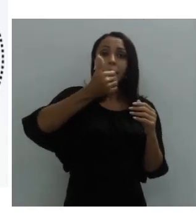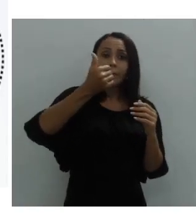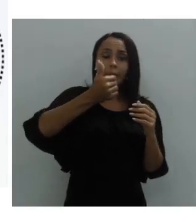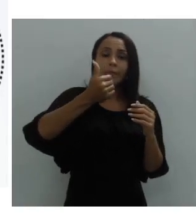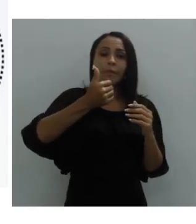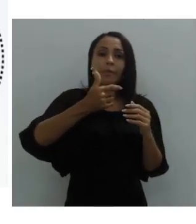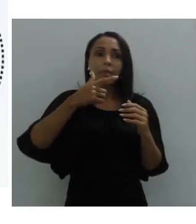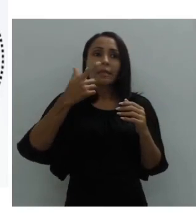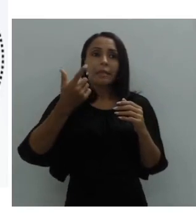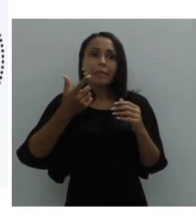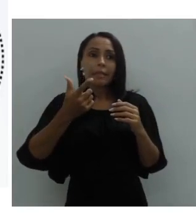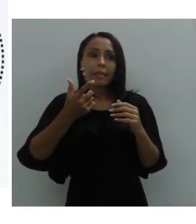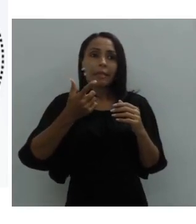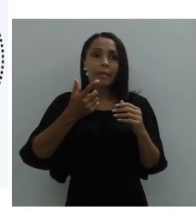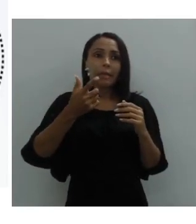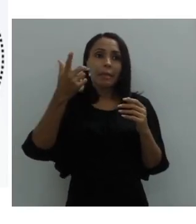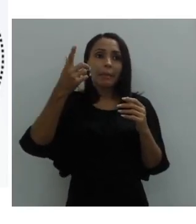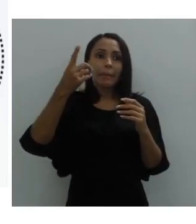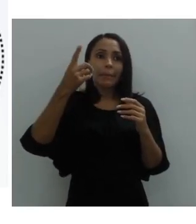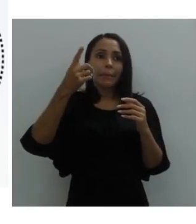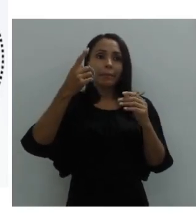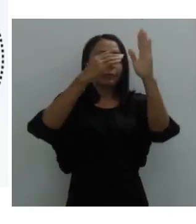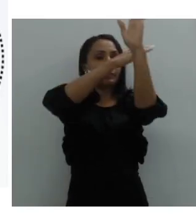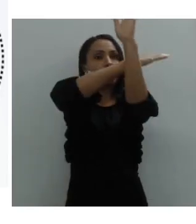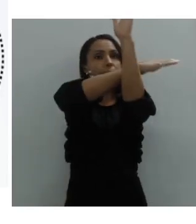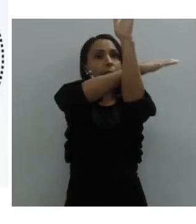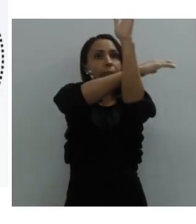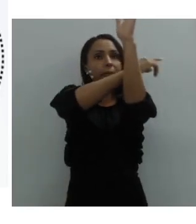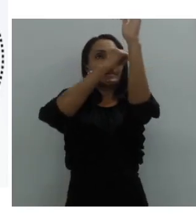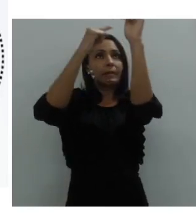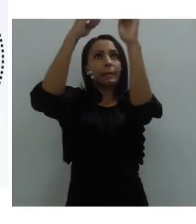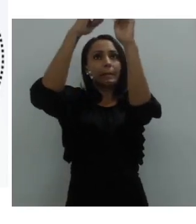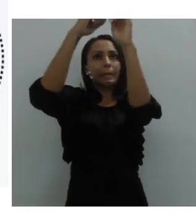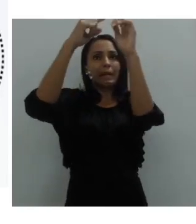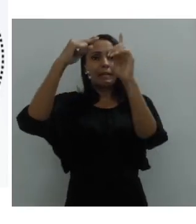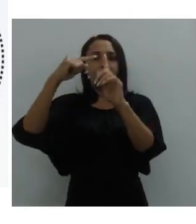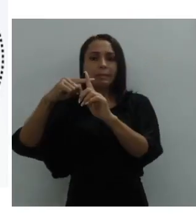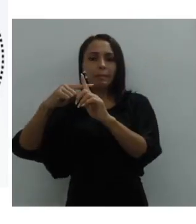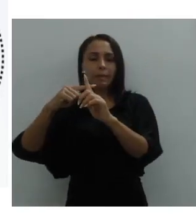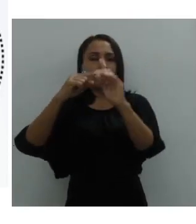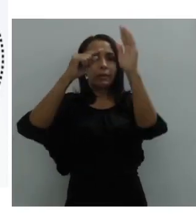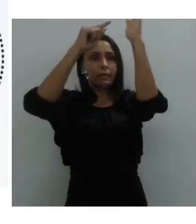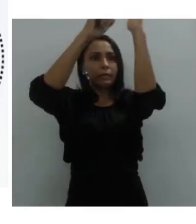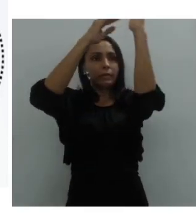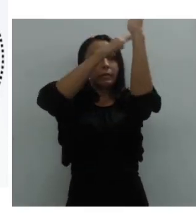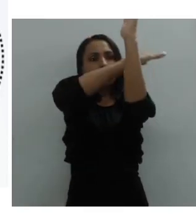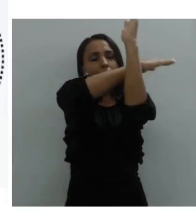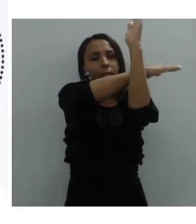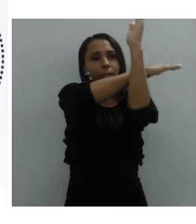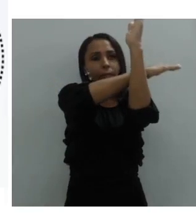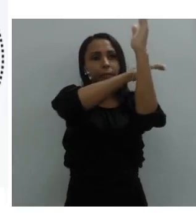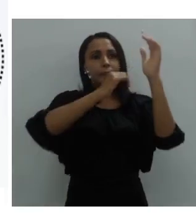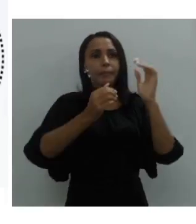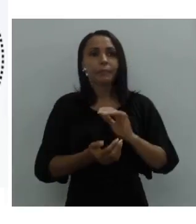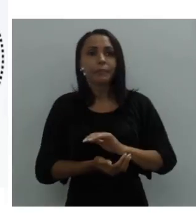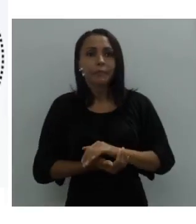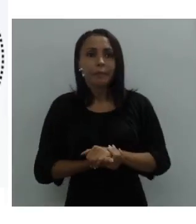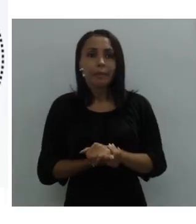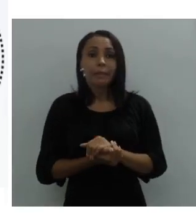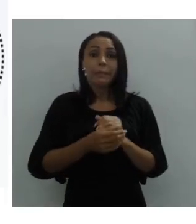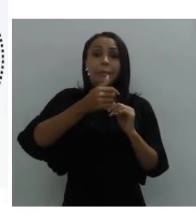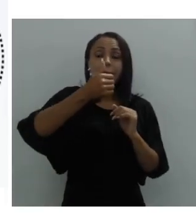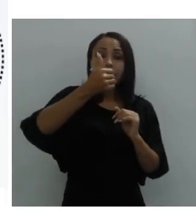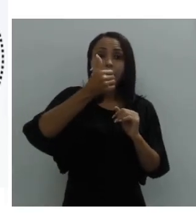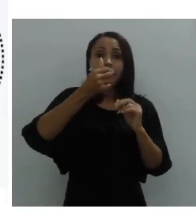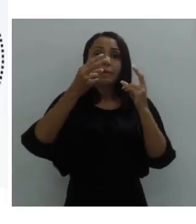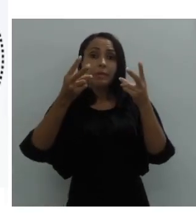o sinal de mais e mais, porque o primeiro número sempre vai ser o x. No caso aí, nesse primeiro quadrante, você